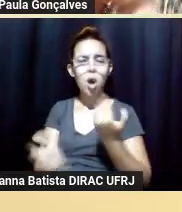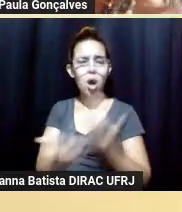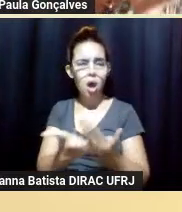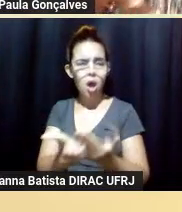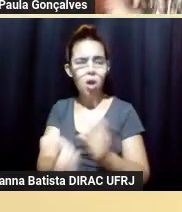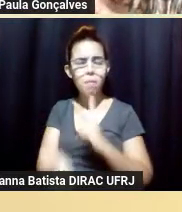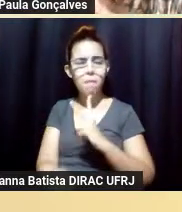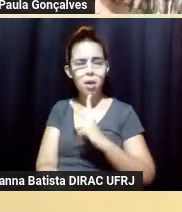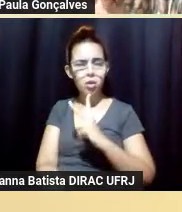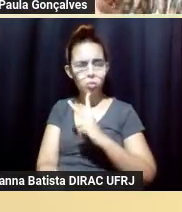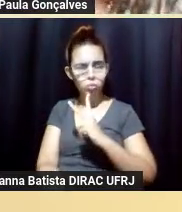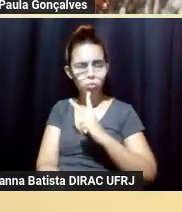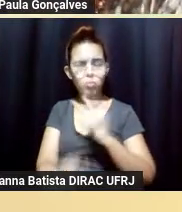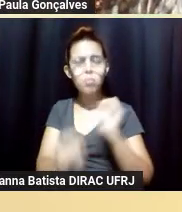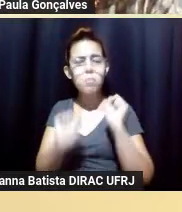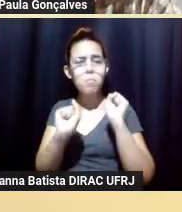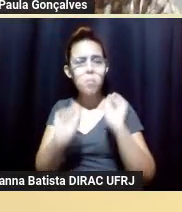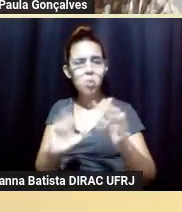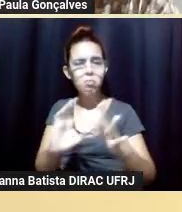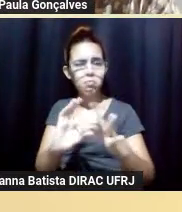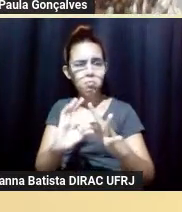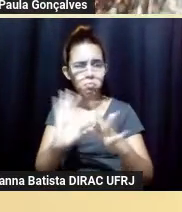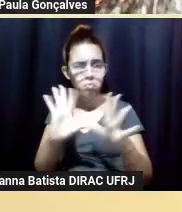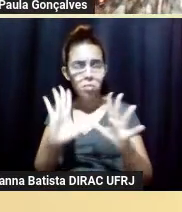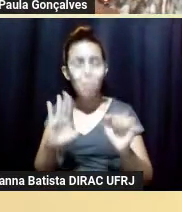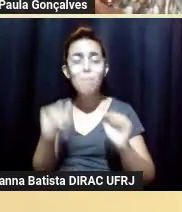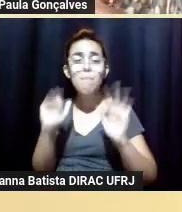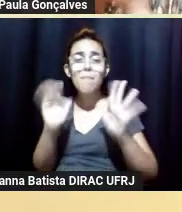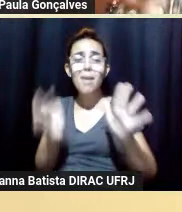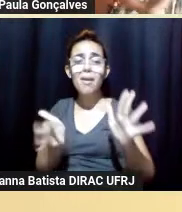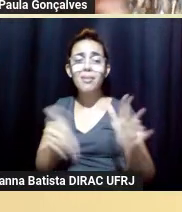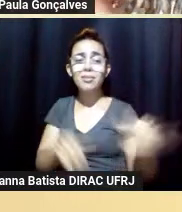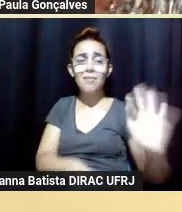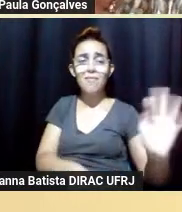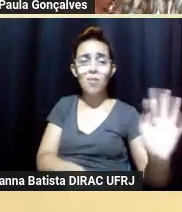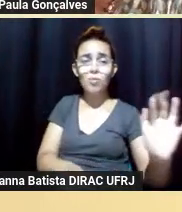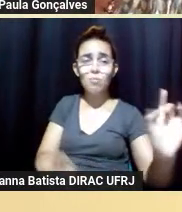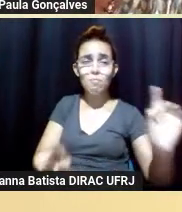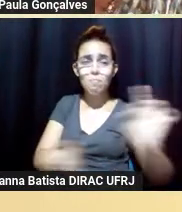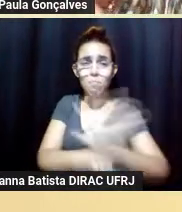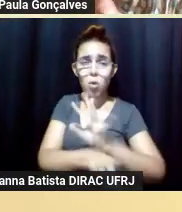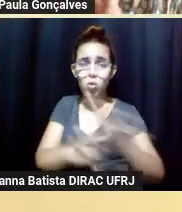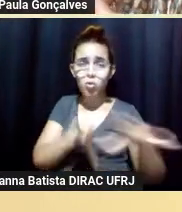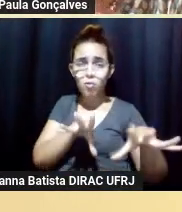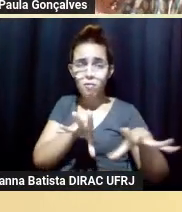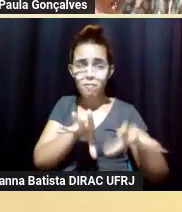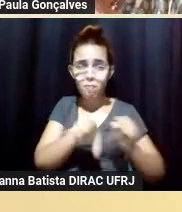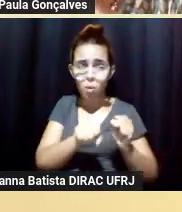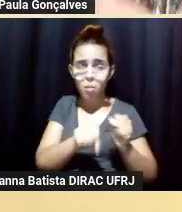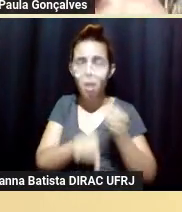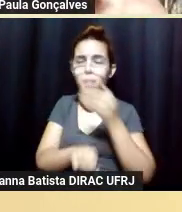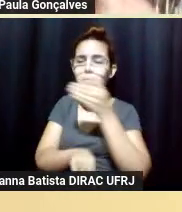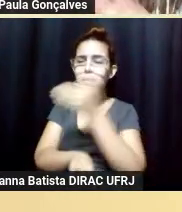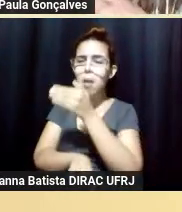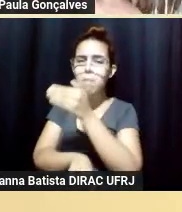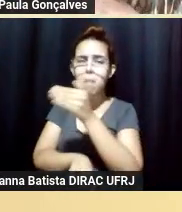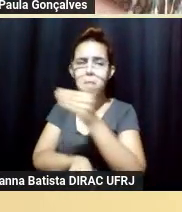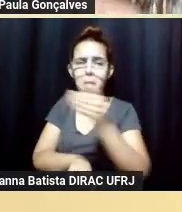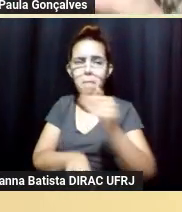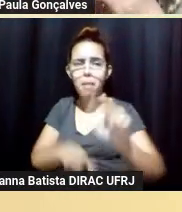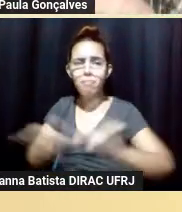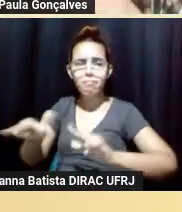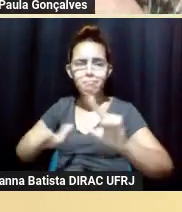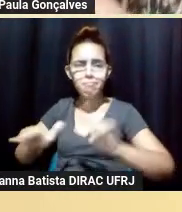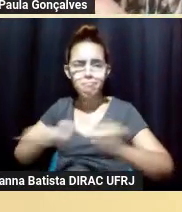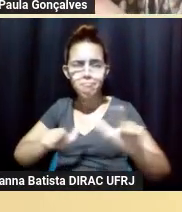a terminar a faculdade e procurar o mercado de trabalho, os lugares que aparecem sempre são os lugares da